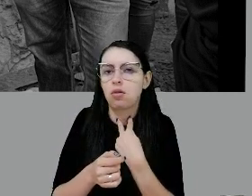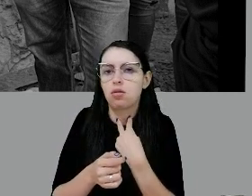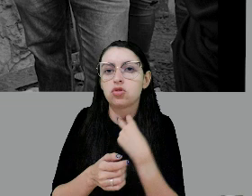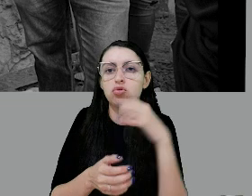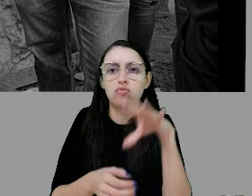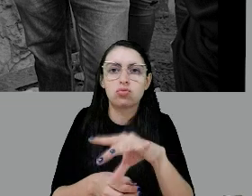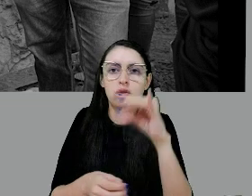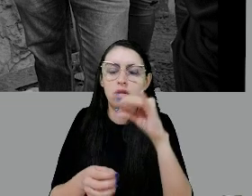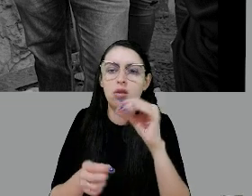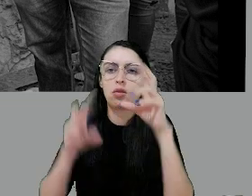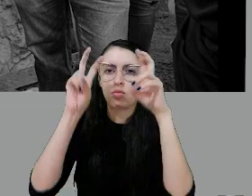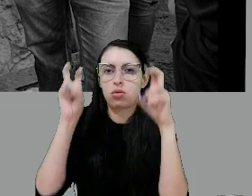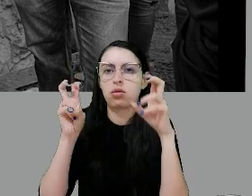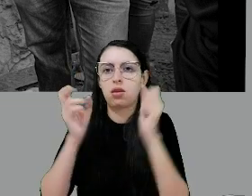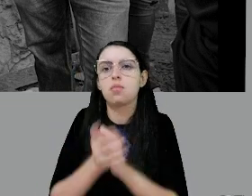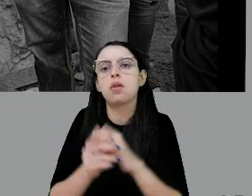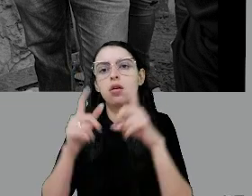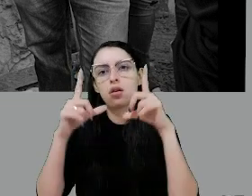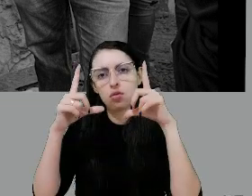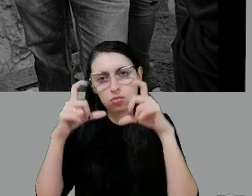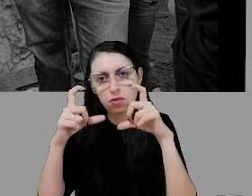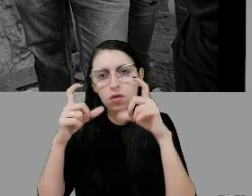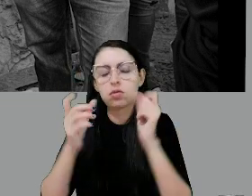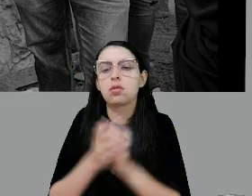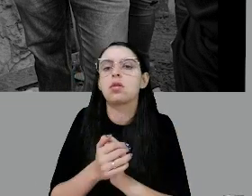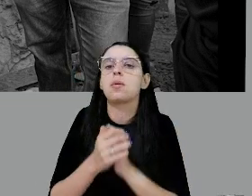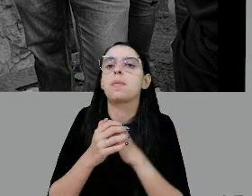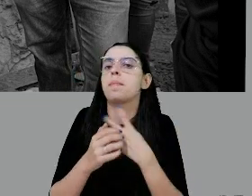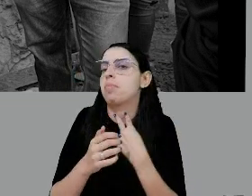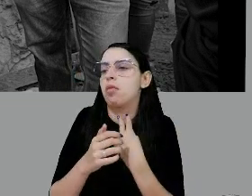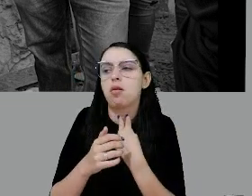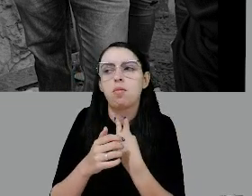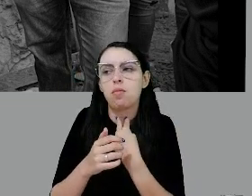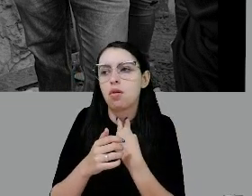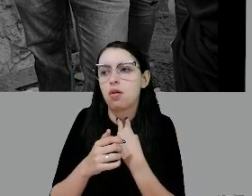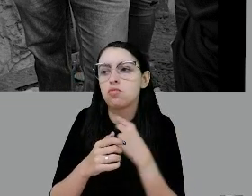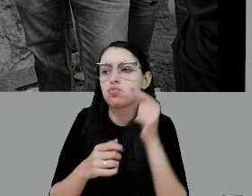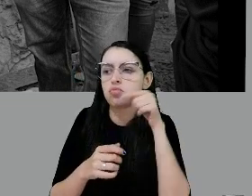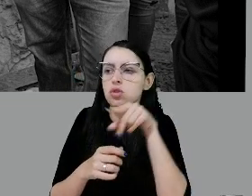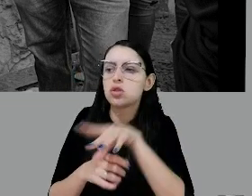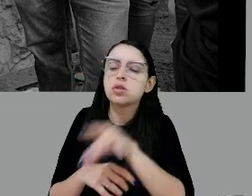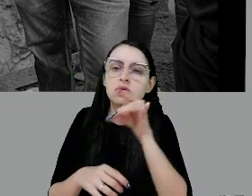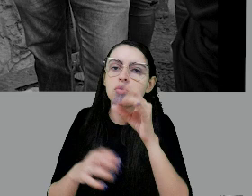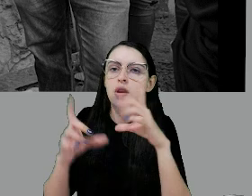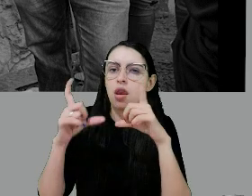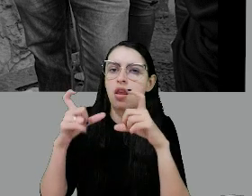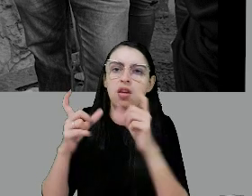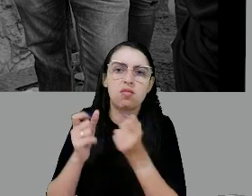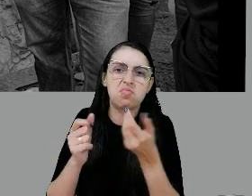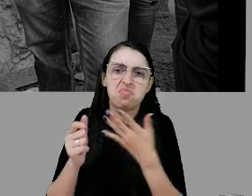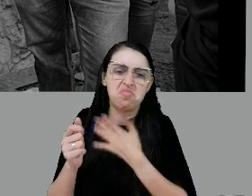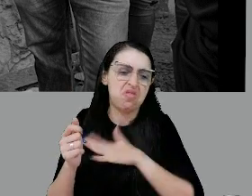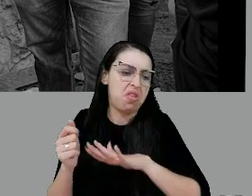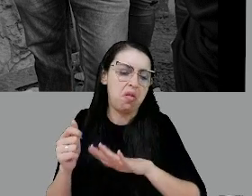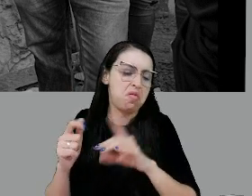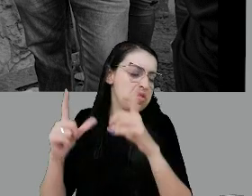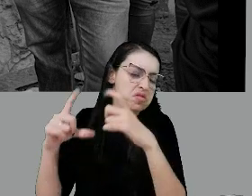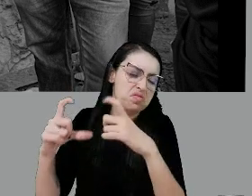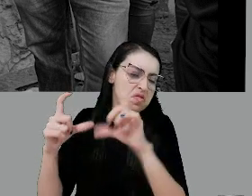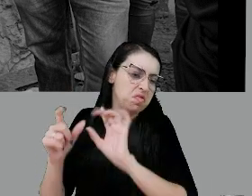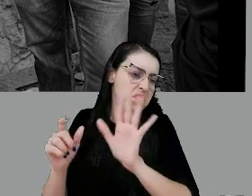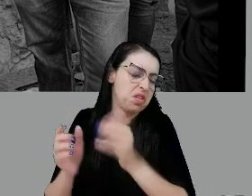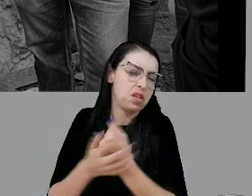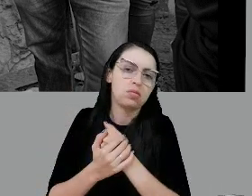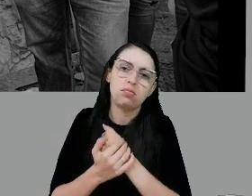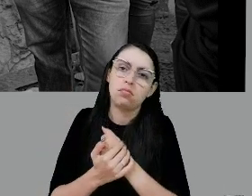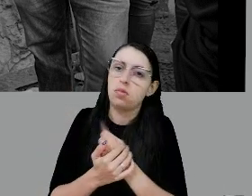nossos assuntos, entendeu? O fotógrafo ele não pode se abster de fotografar o que ele não gosta, ao